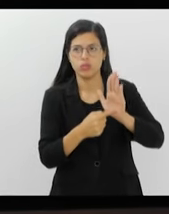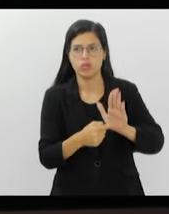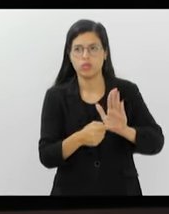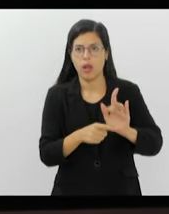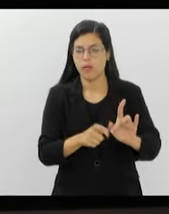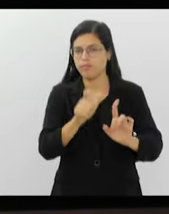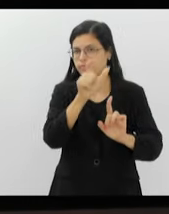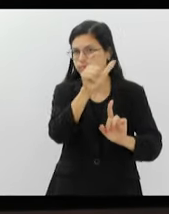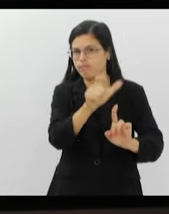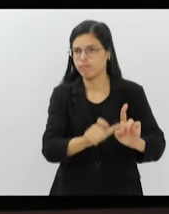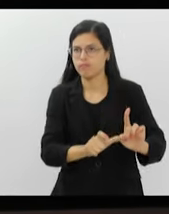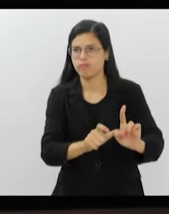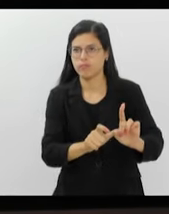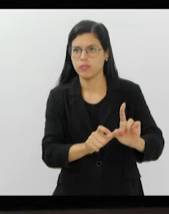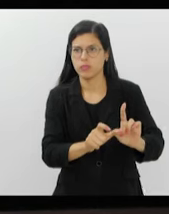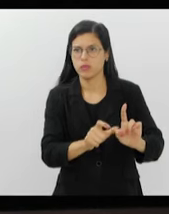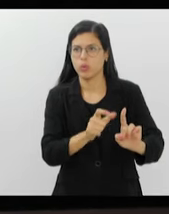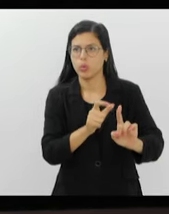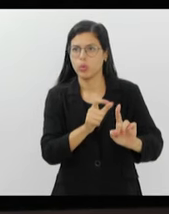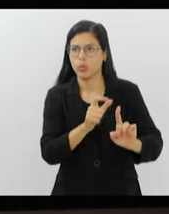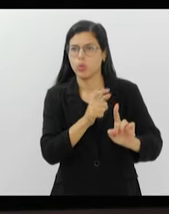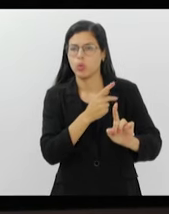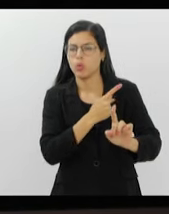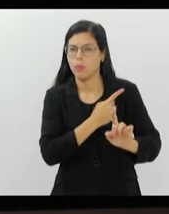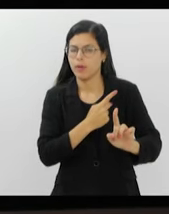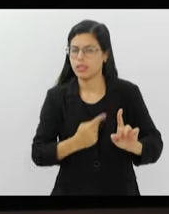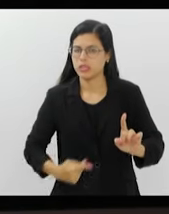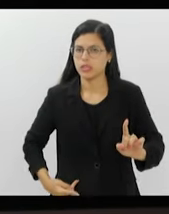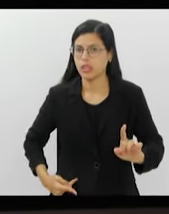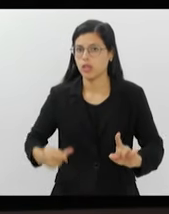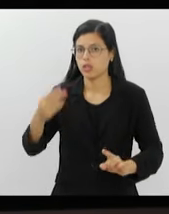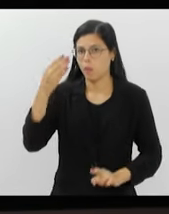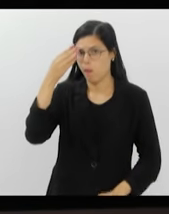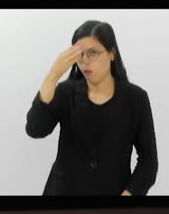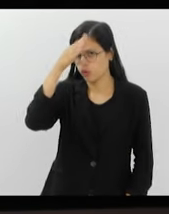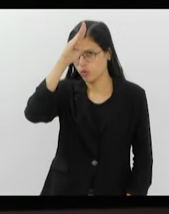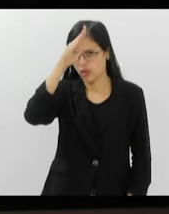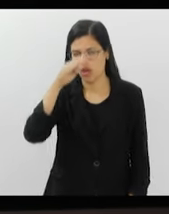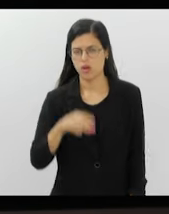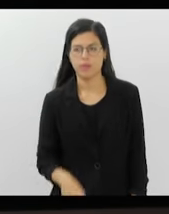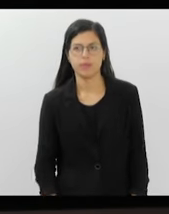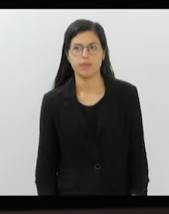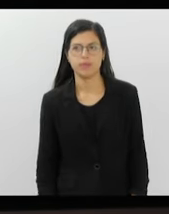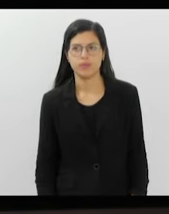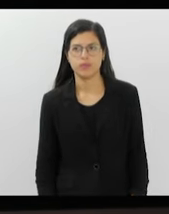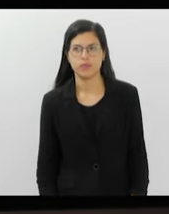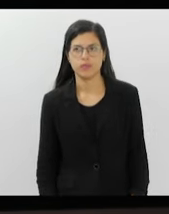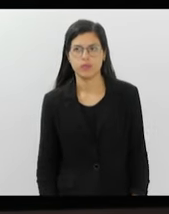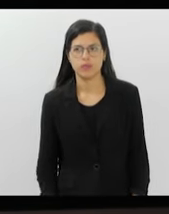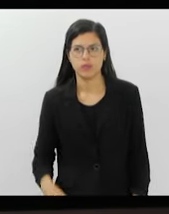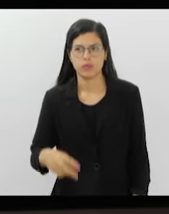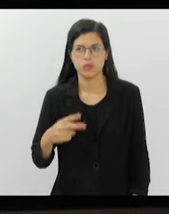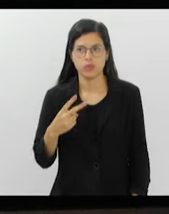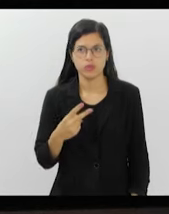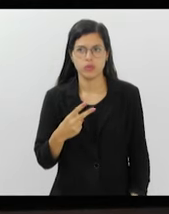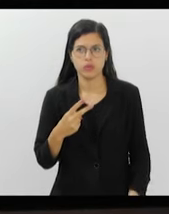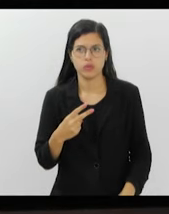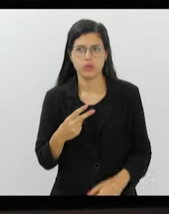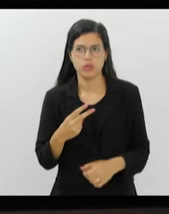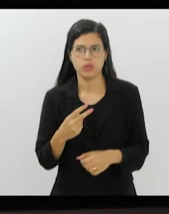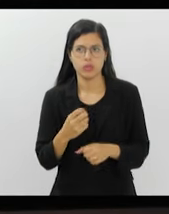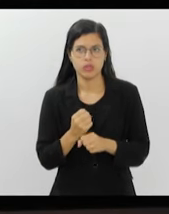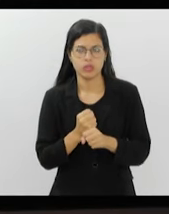figura do eterno Presidente Jair Messias bolsonaro que do anos após foi eleito presidente